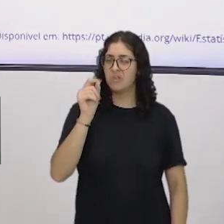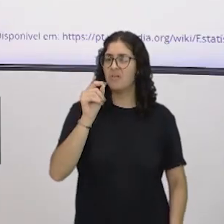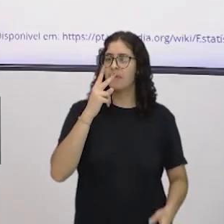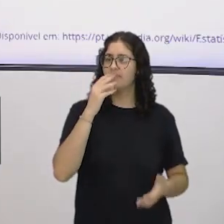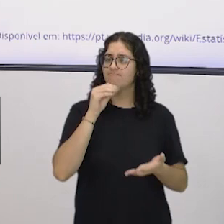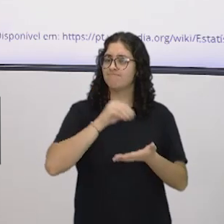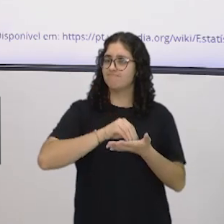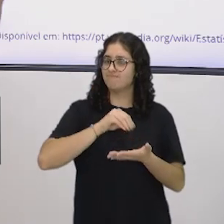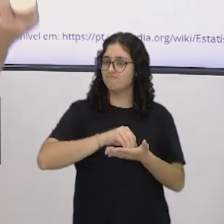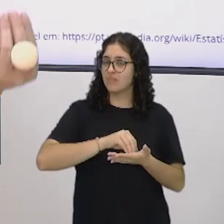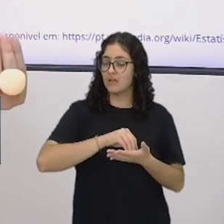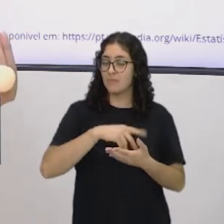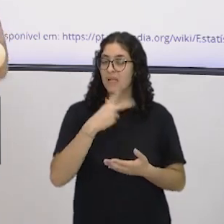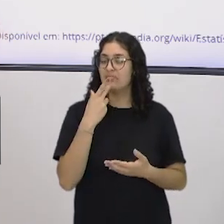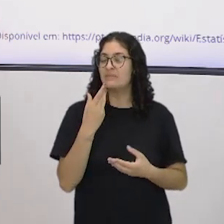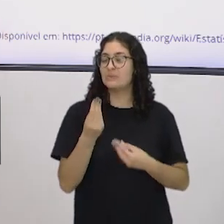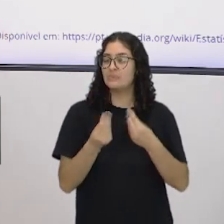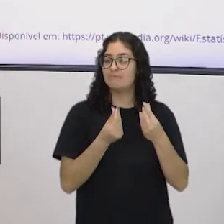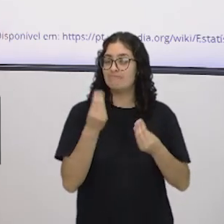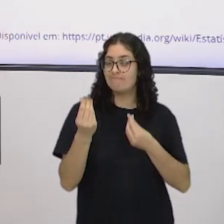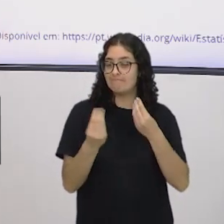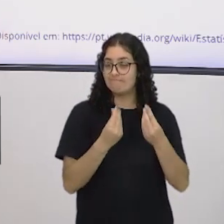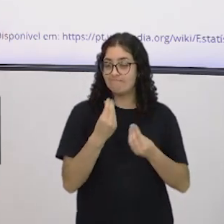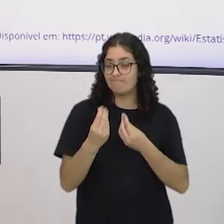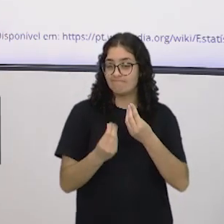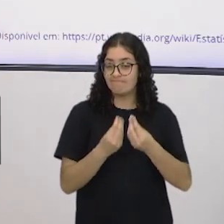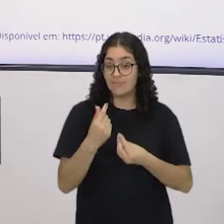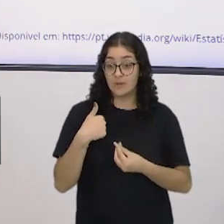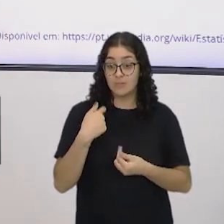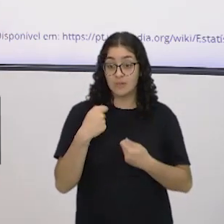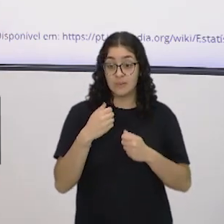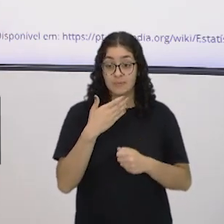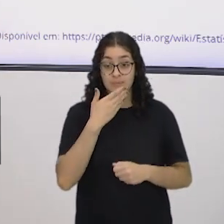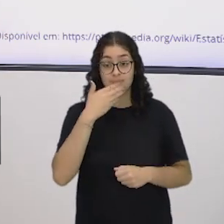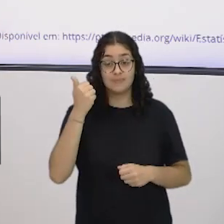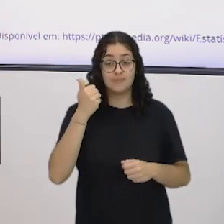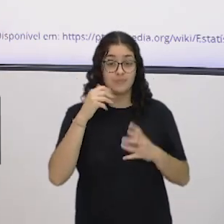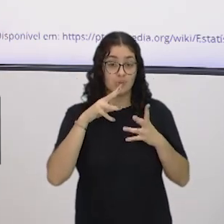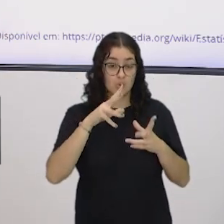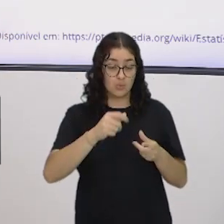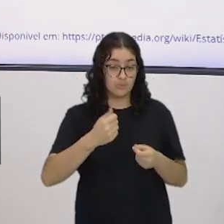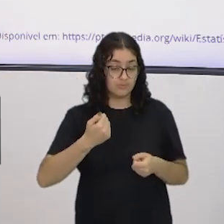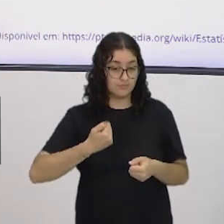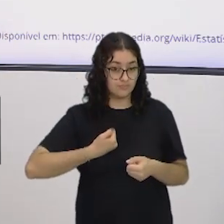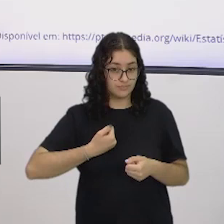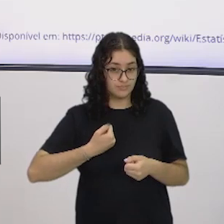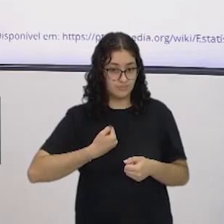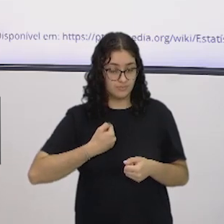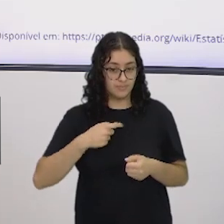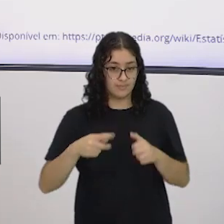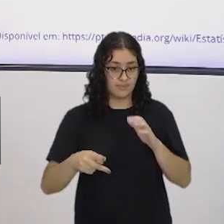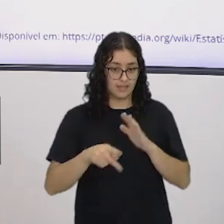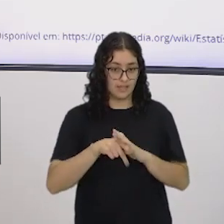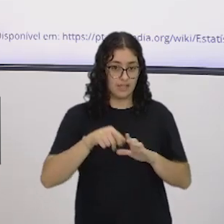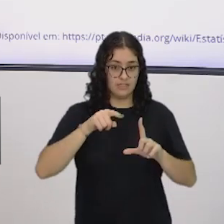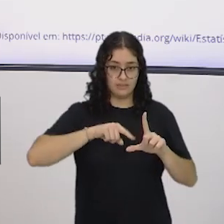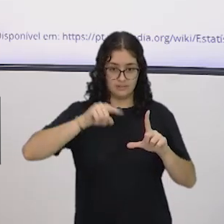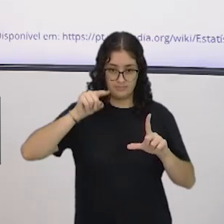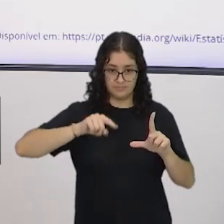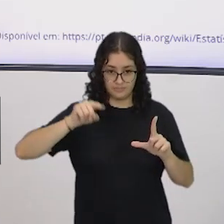né? Onde eu pequei e que eu preciso melhorar? Então, todos esses números advêm da